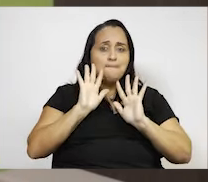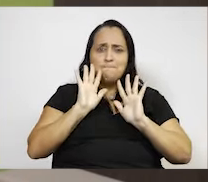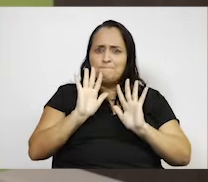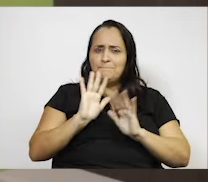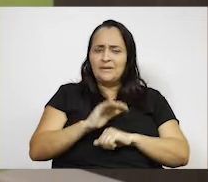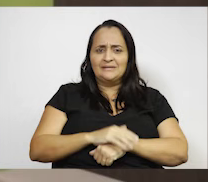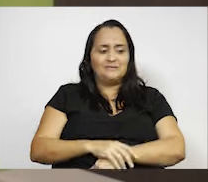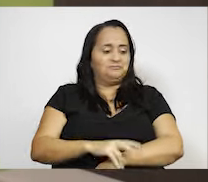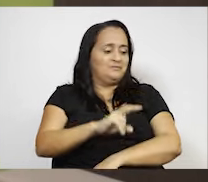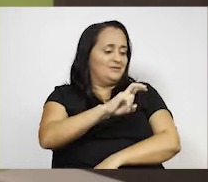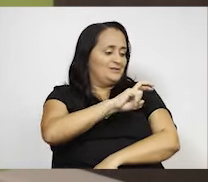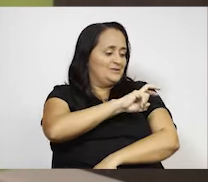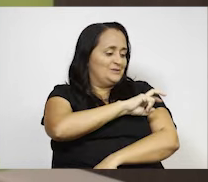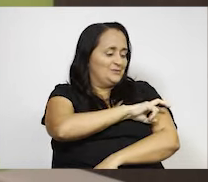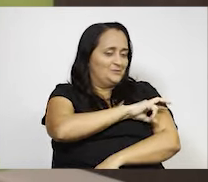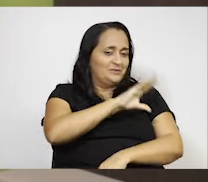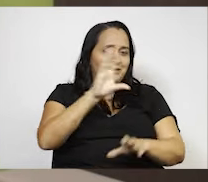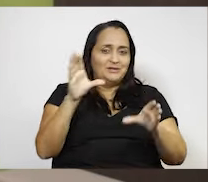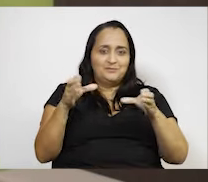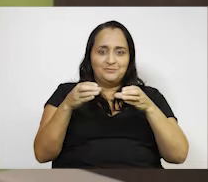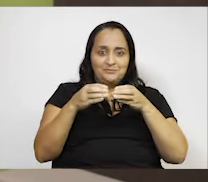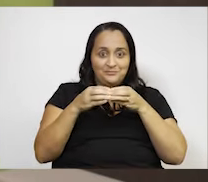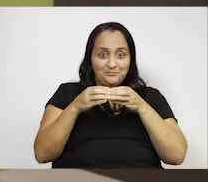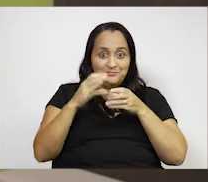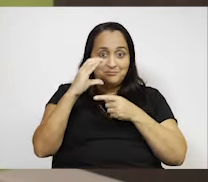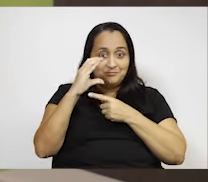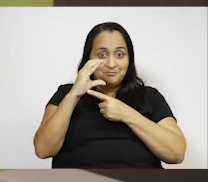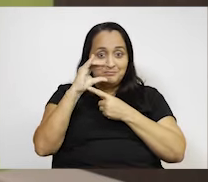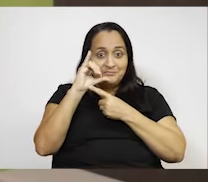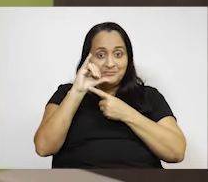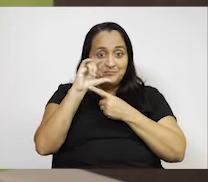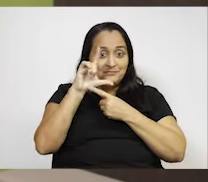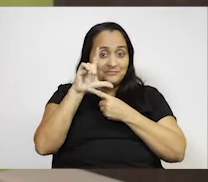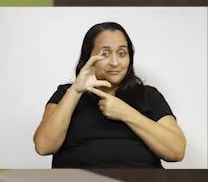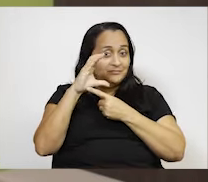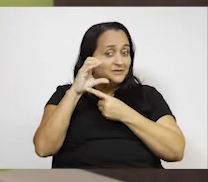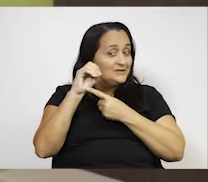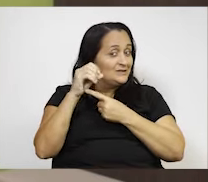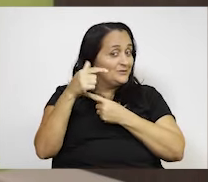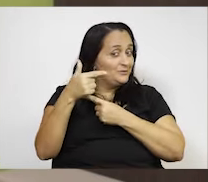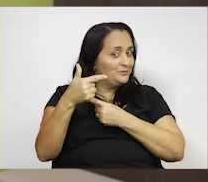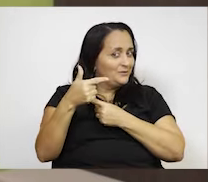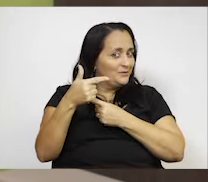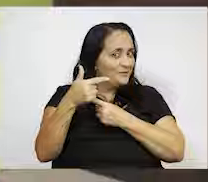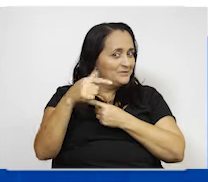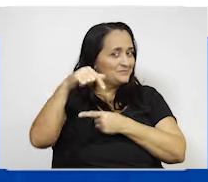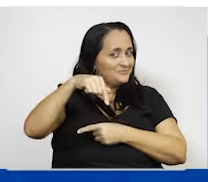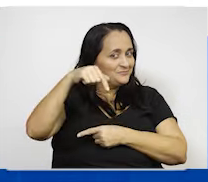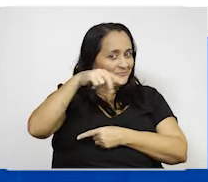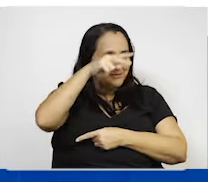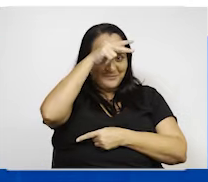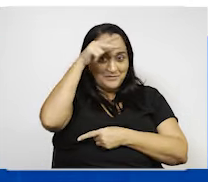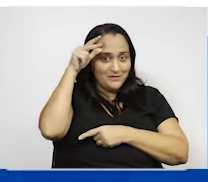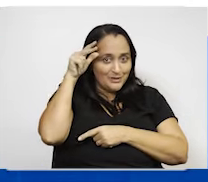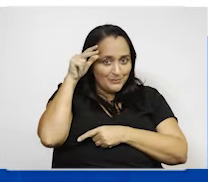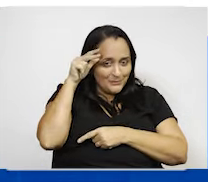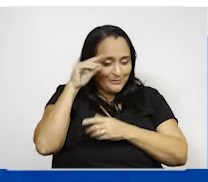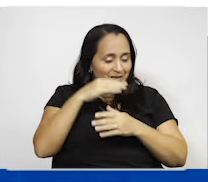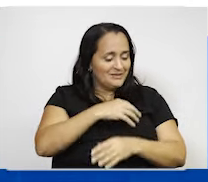ano, ciclo 2, Rede Municipal de Salvador. E localiza logo aí a sequência,